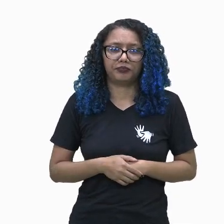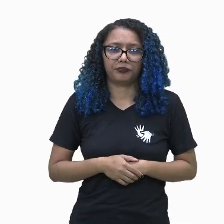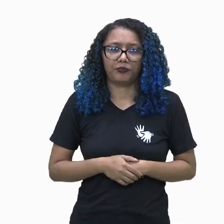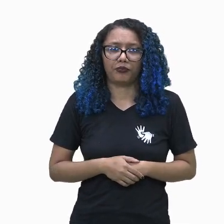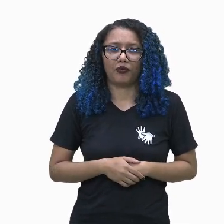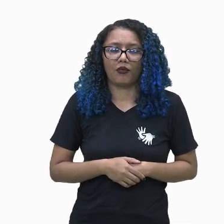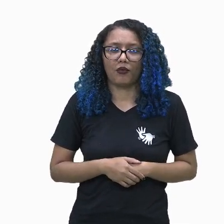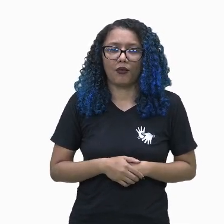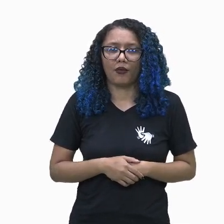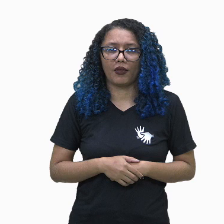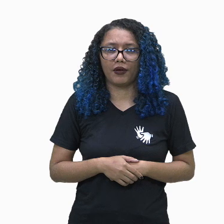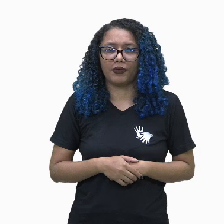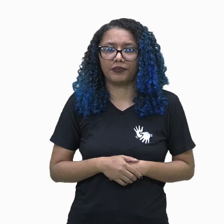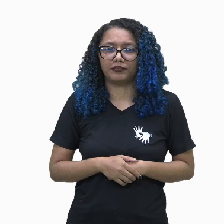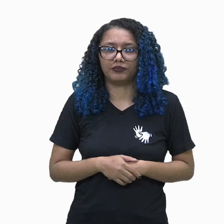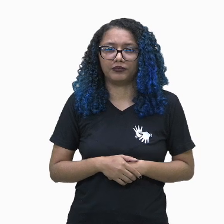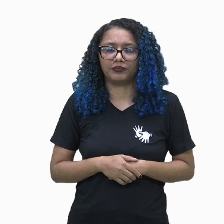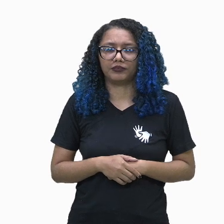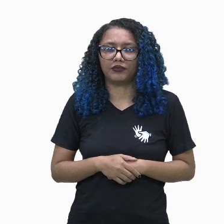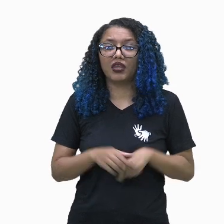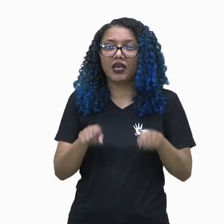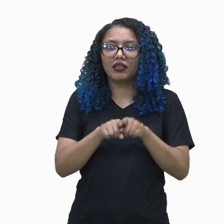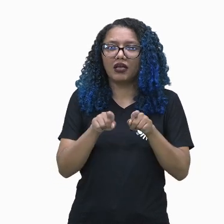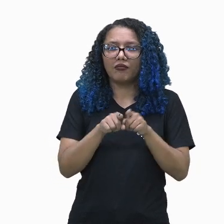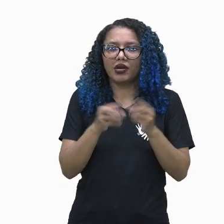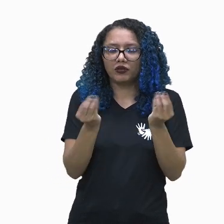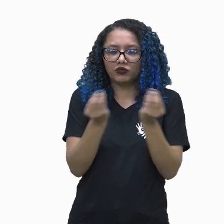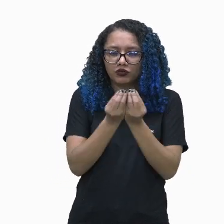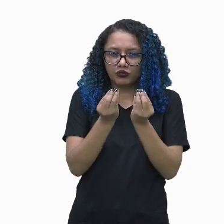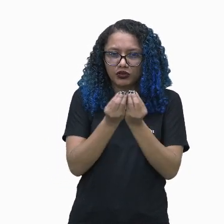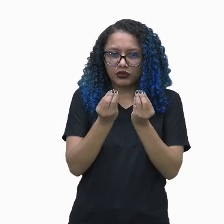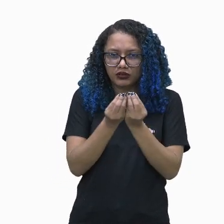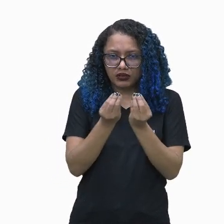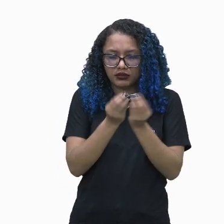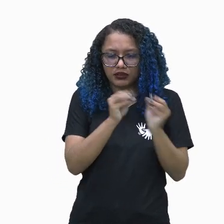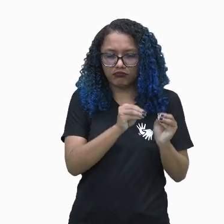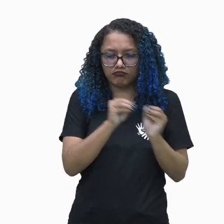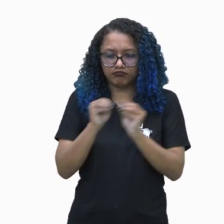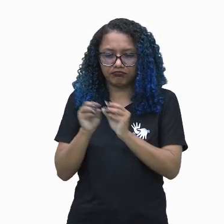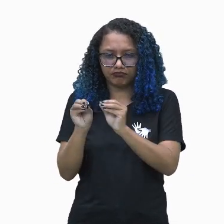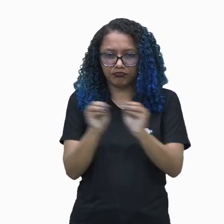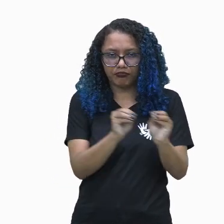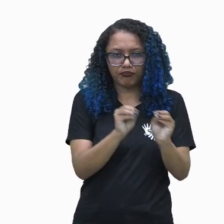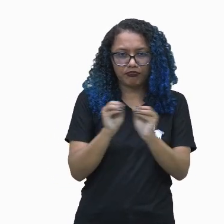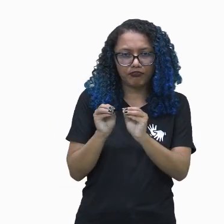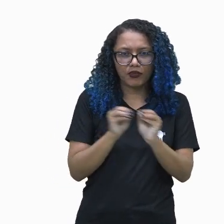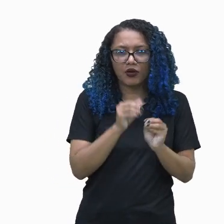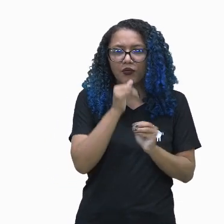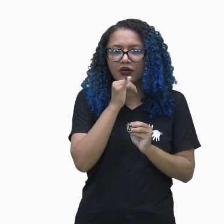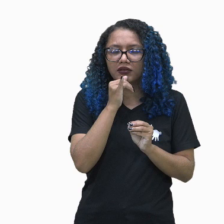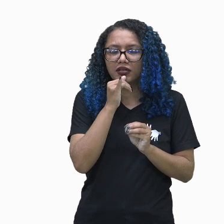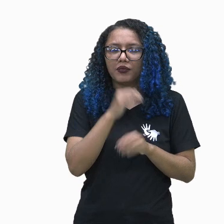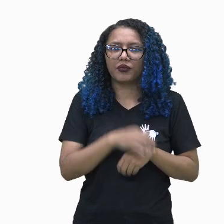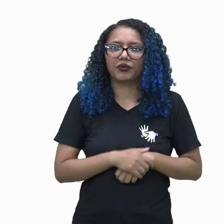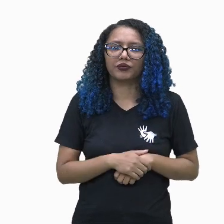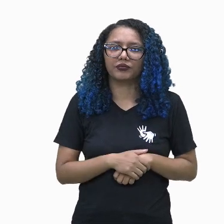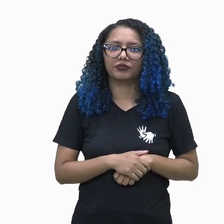Também vão atuar no transporte de substâncias como o organismo